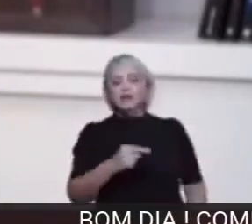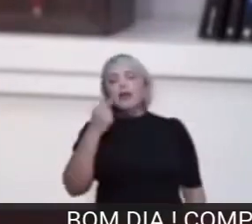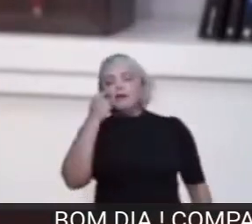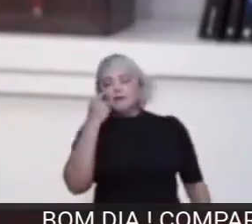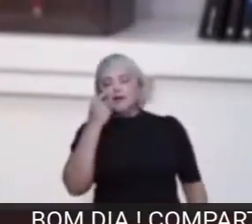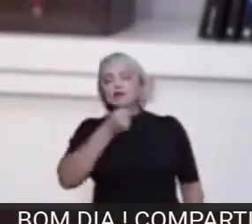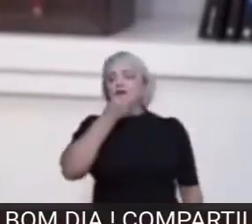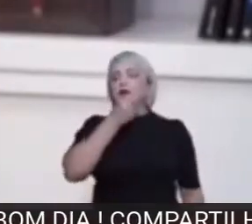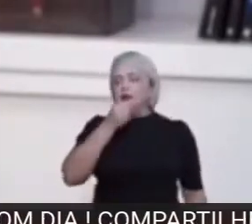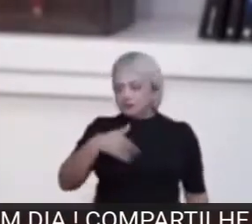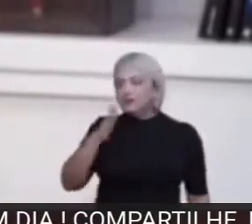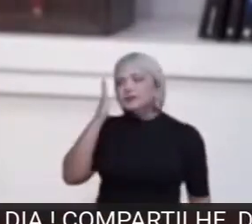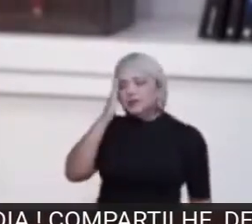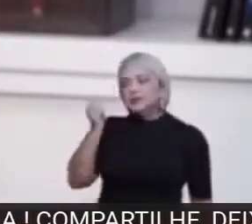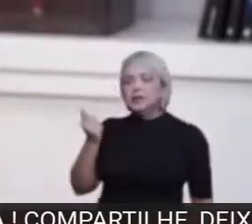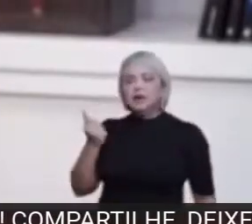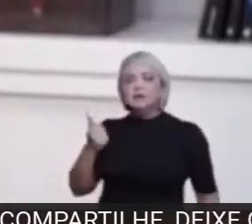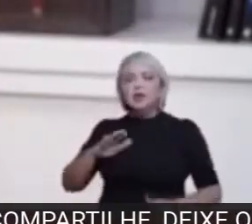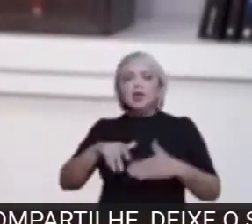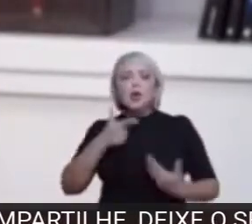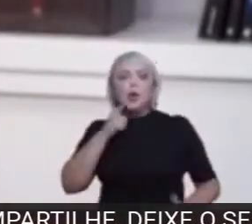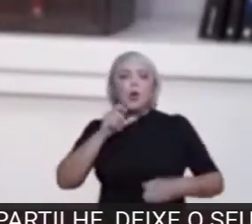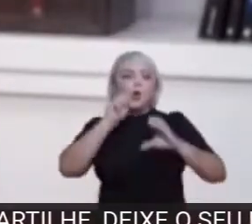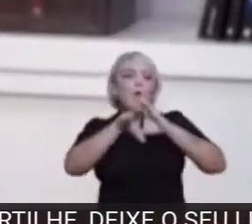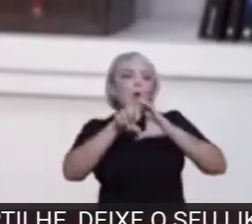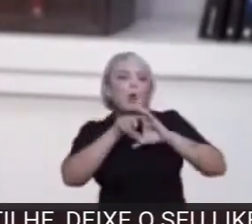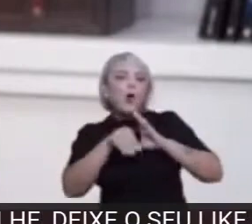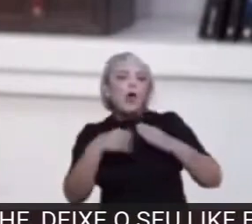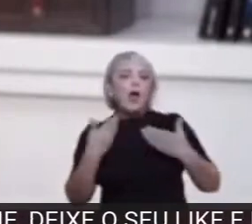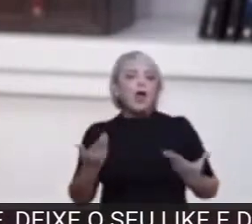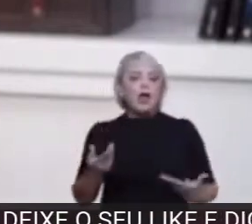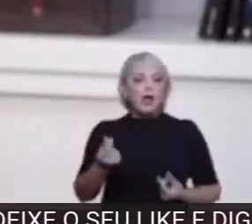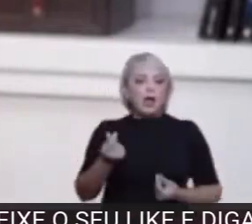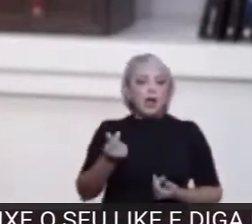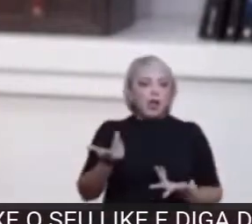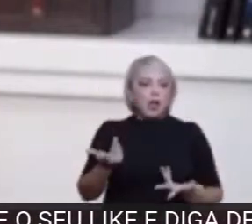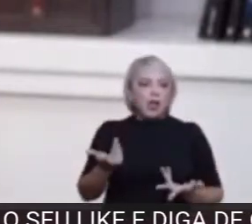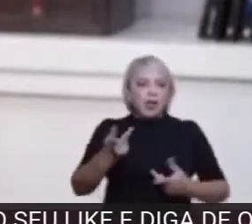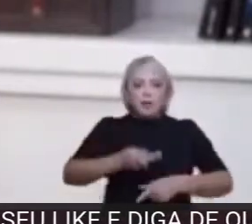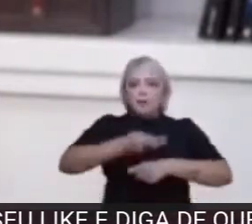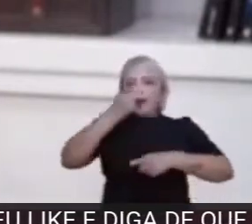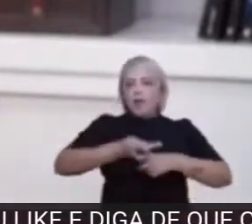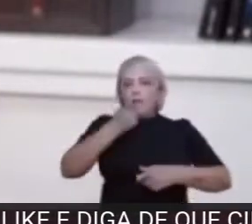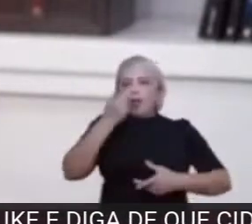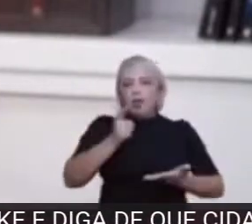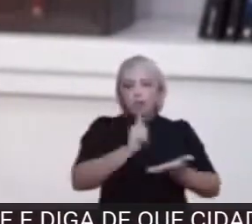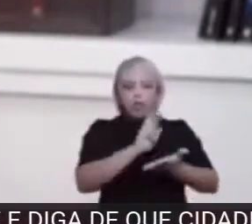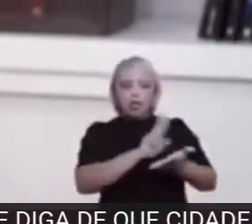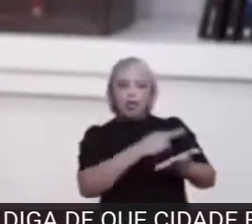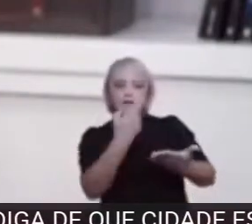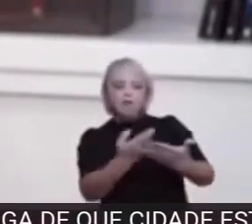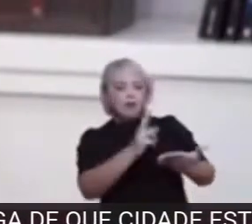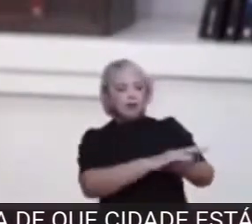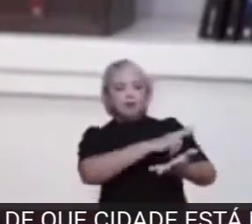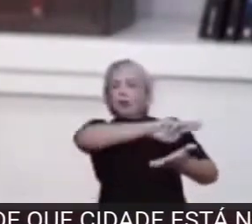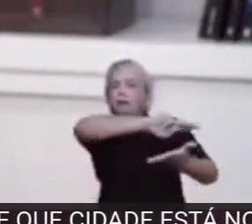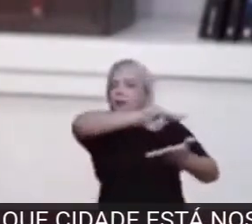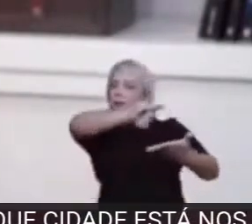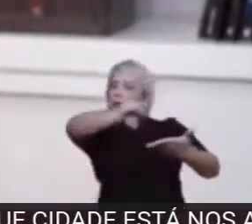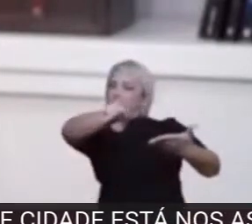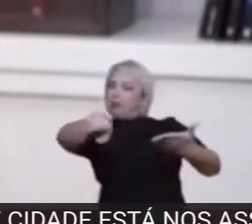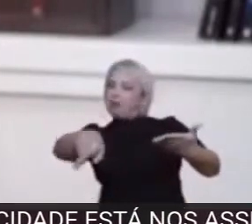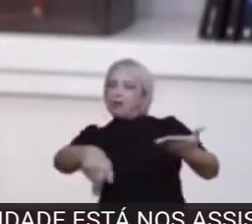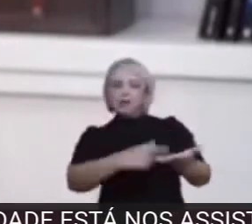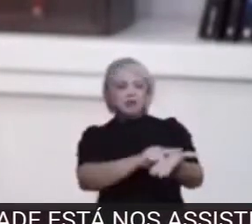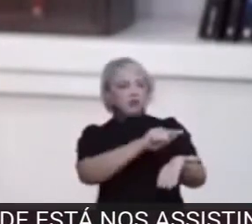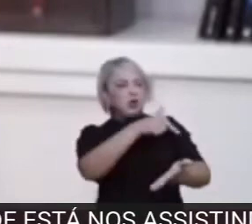quantos prêmios o Moro ganhou da Globo, quantos prêmios ele ganhou da Veja, da Época, da Isto É, da Folha, do Estadão, do